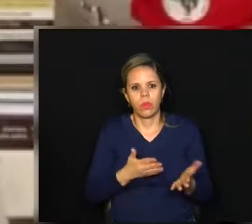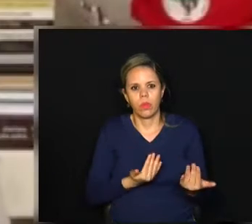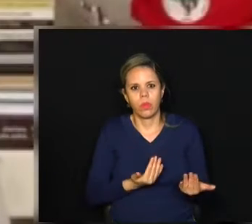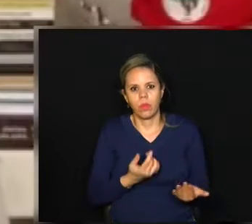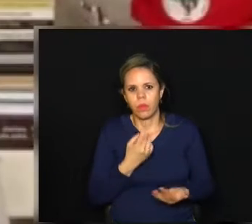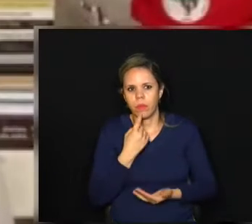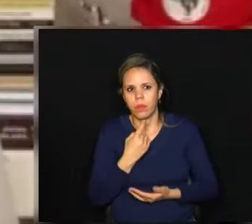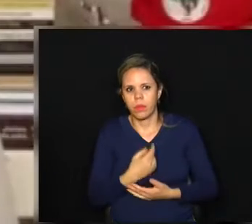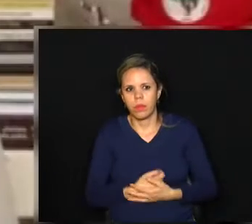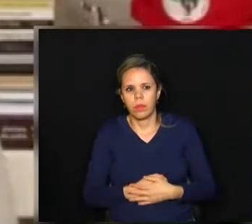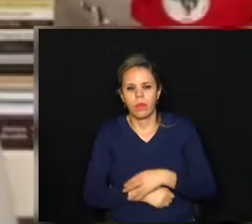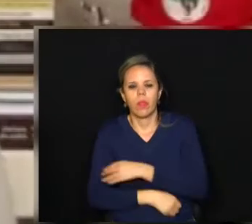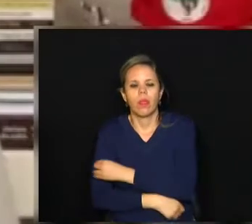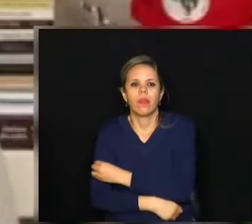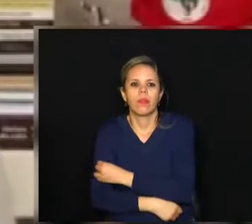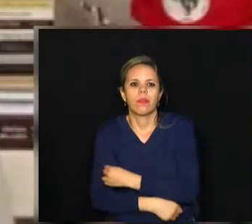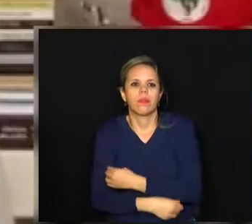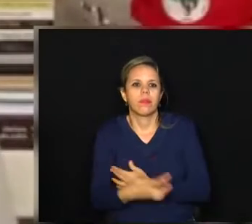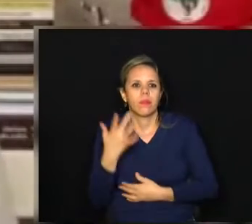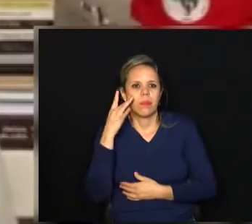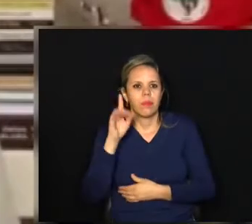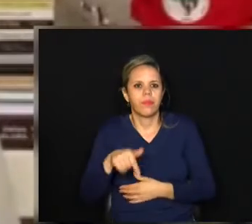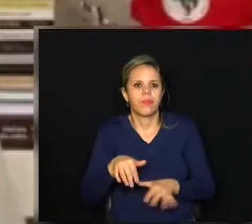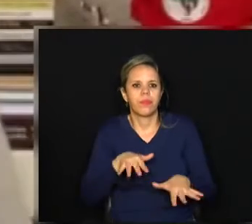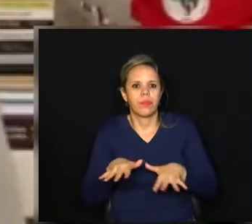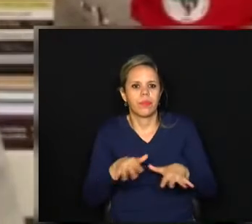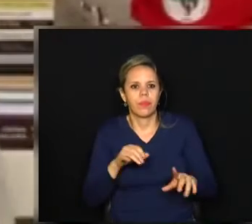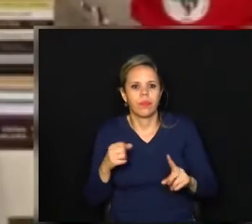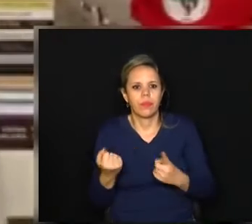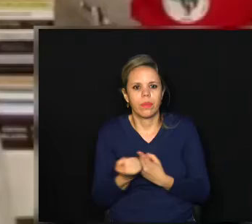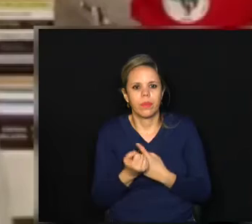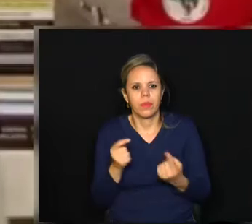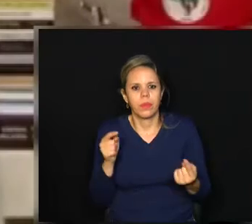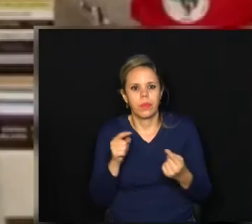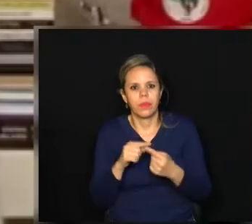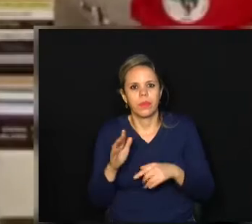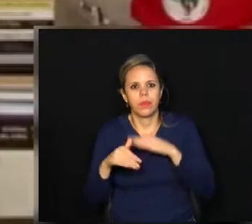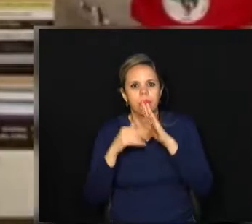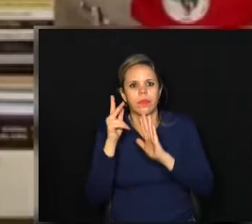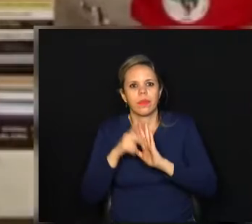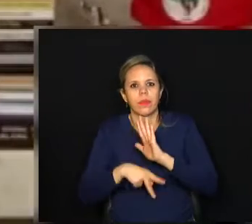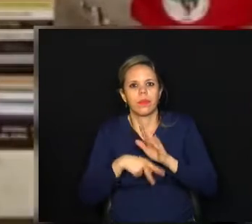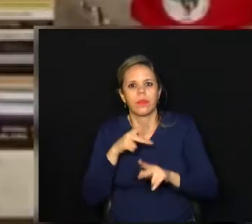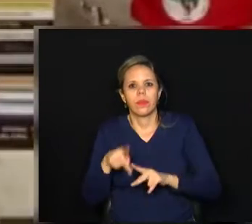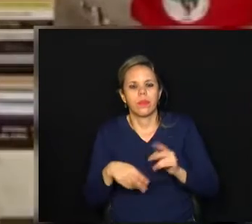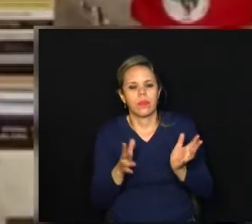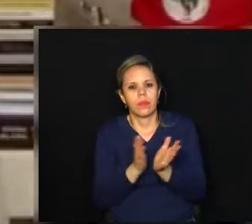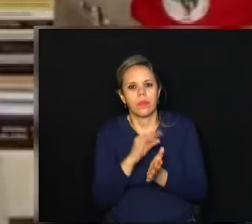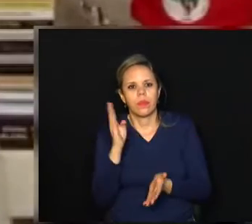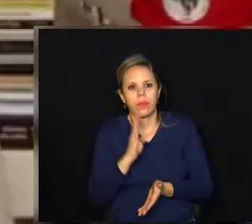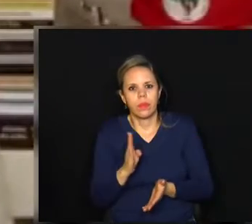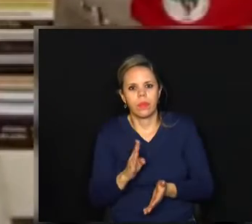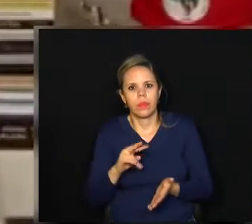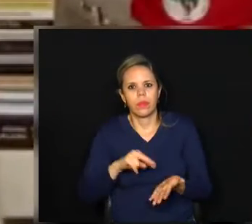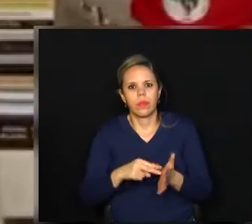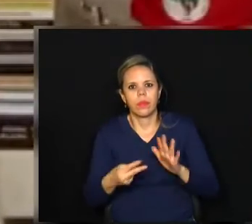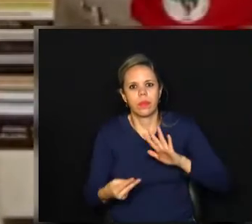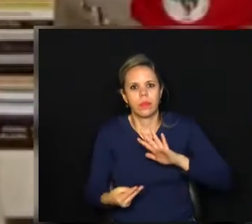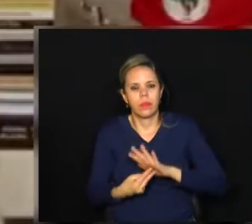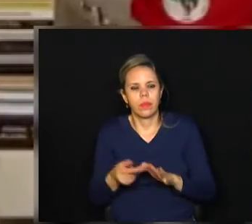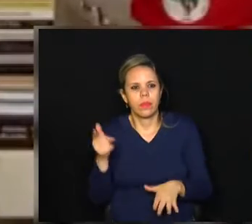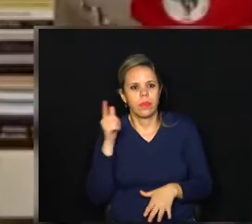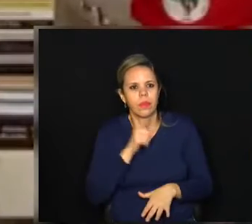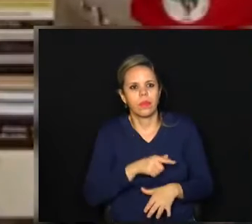de Campinas. Para quem não sabe, o Levante é um movimento social que visa a construção de um projeto popular para o Brasil, o que significa a conquista